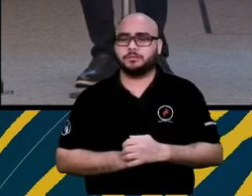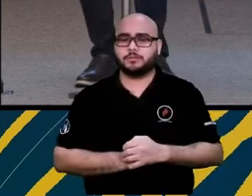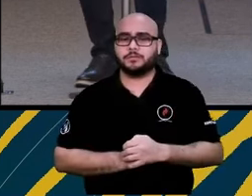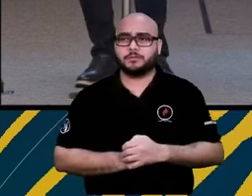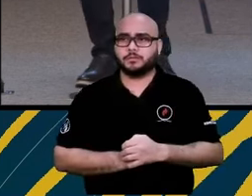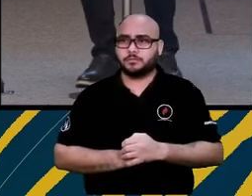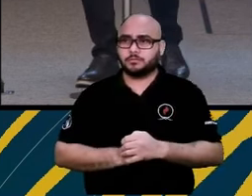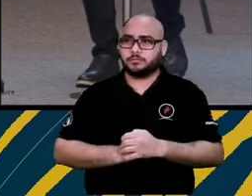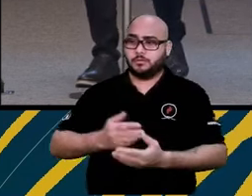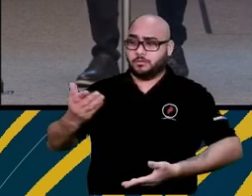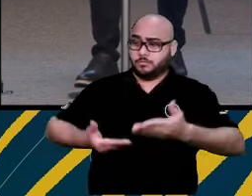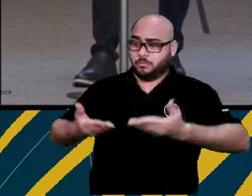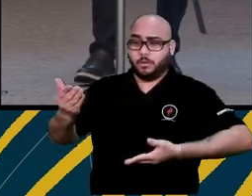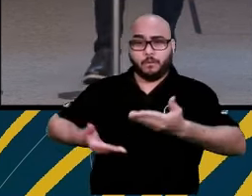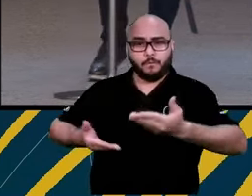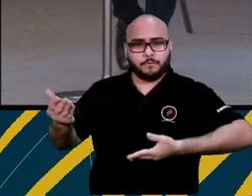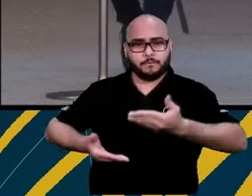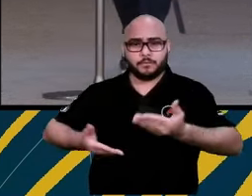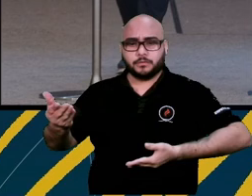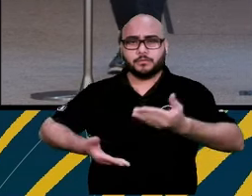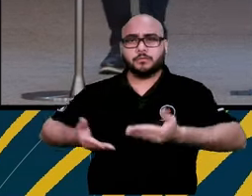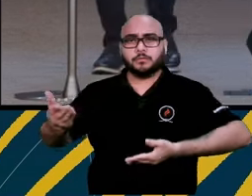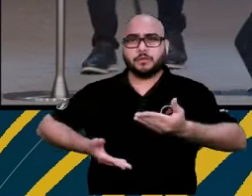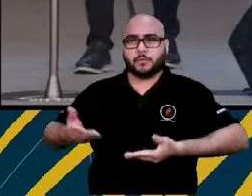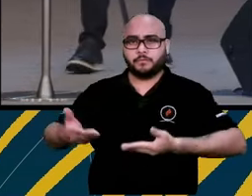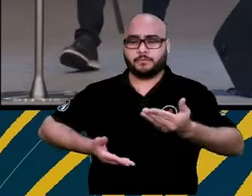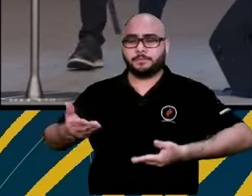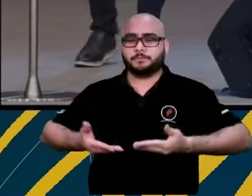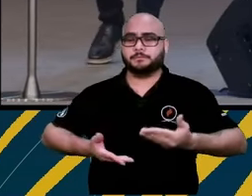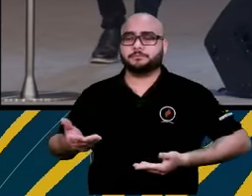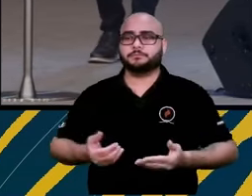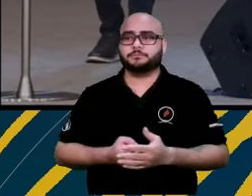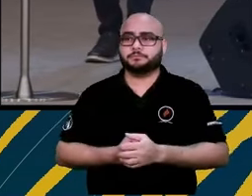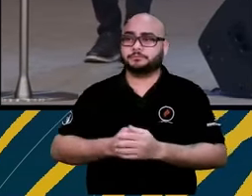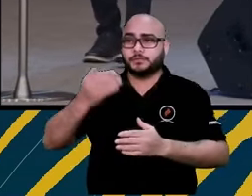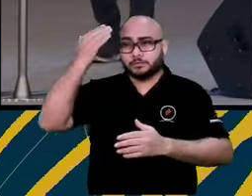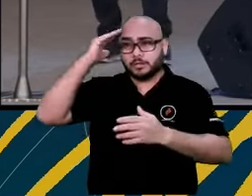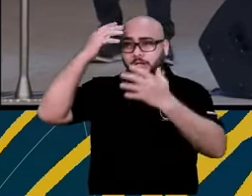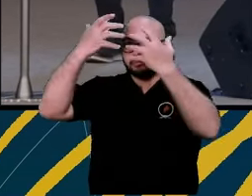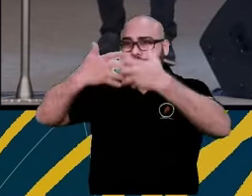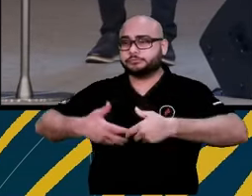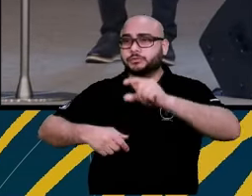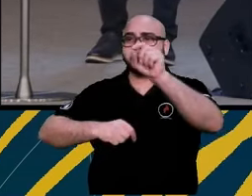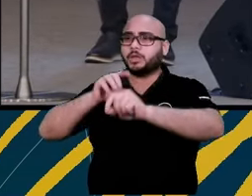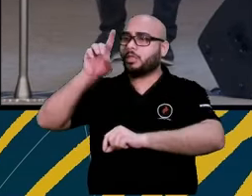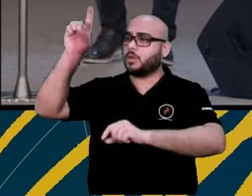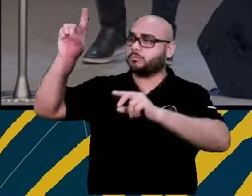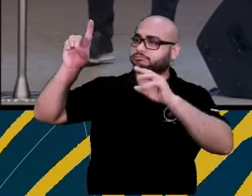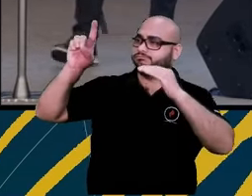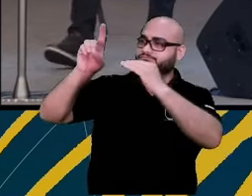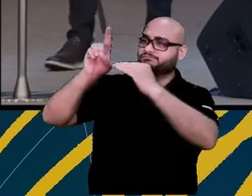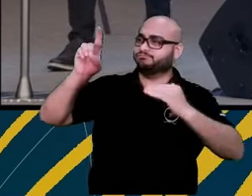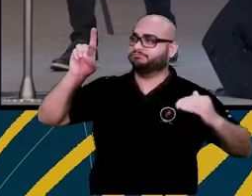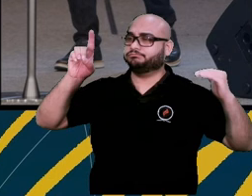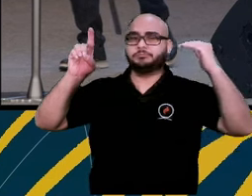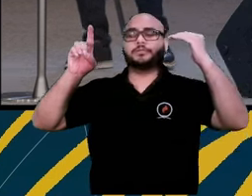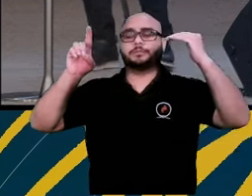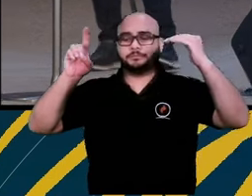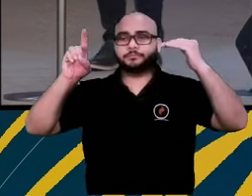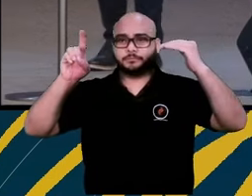diferença da minha servidão e da servidão dos reinos da terra. Verso de número 9. Subiu, pois, Sisaque, rei